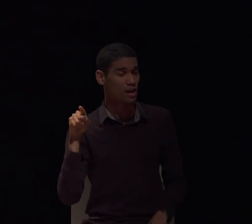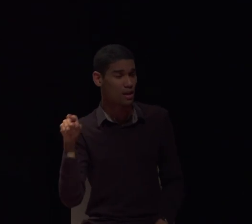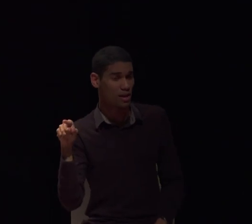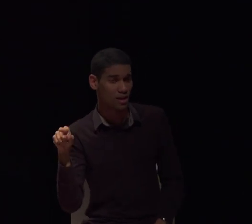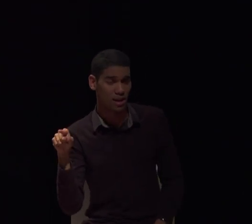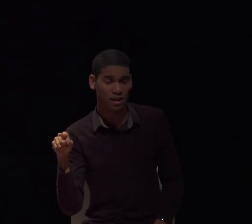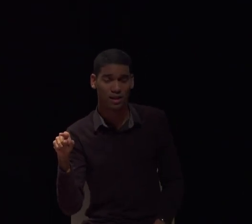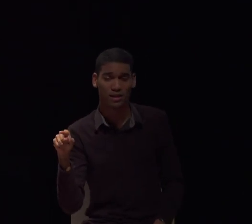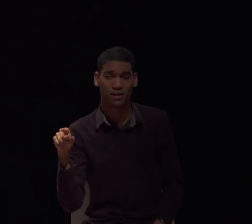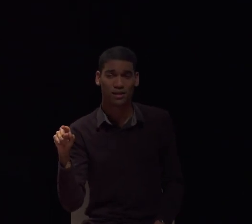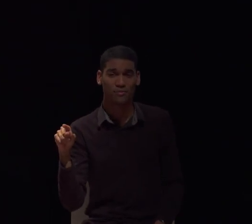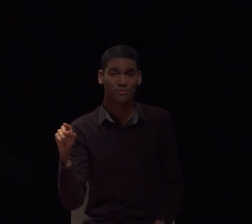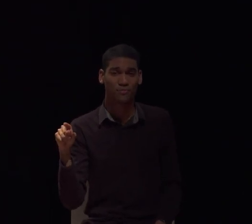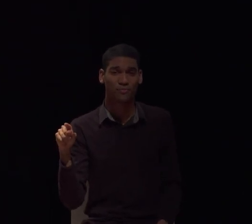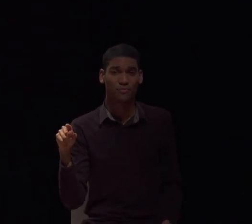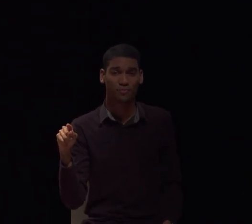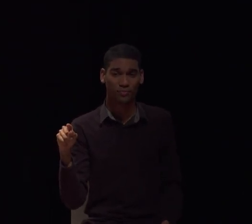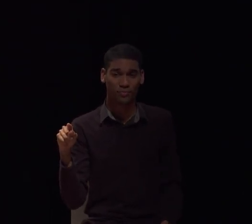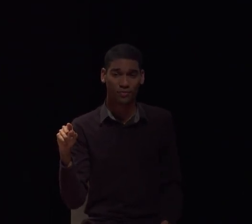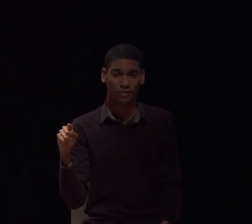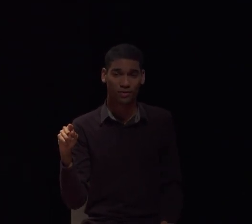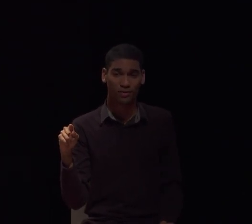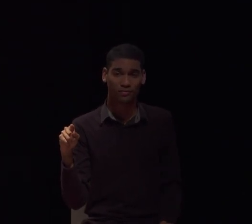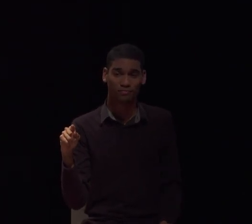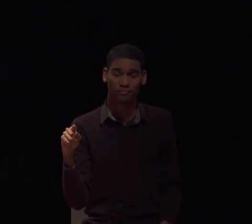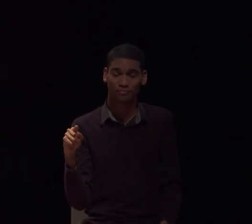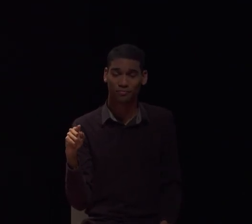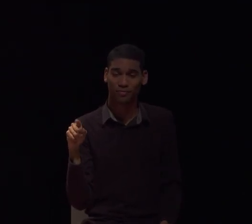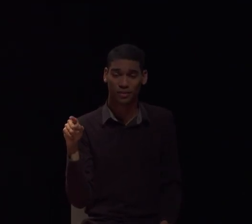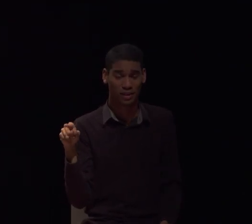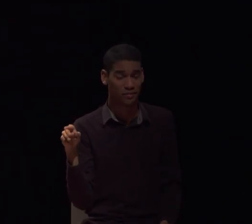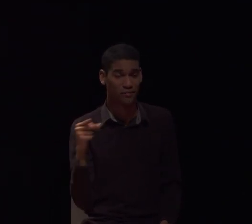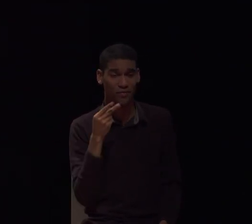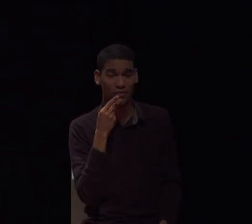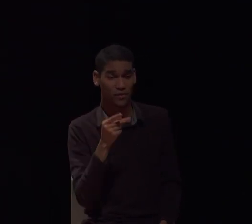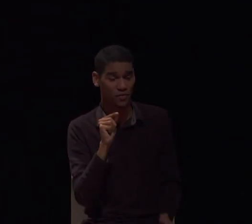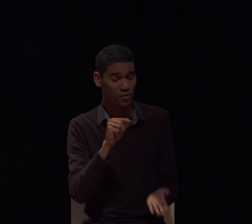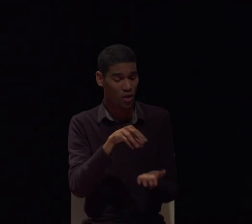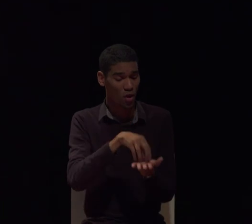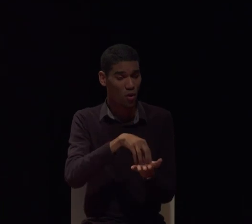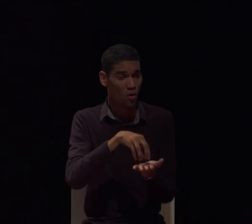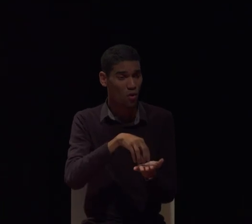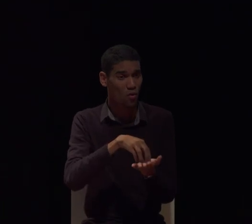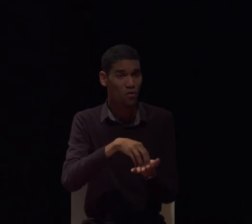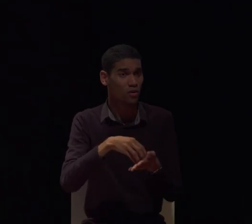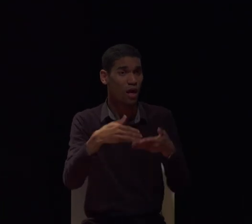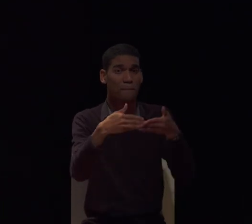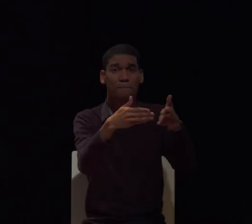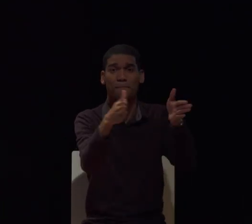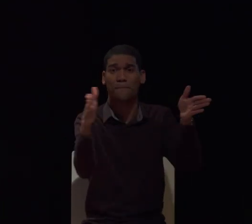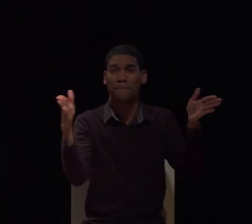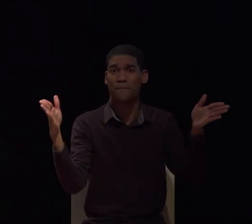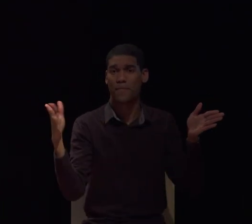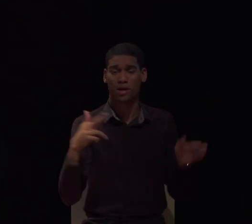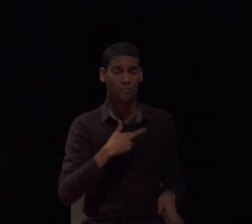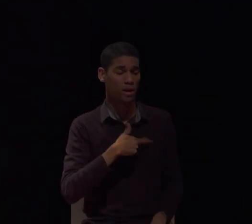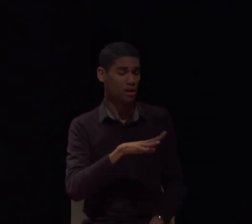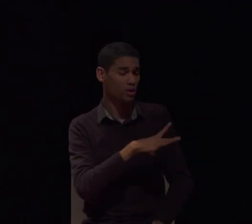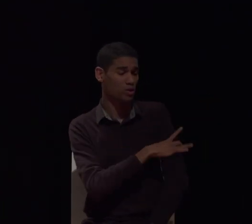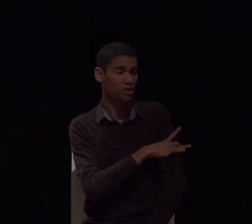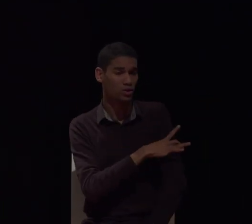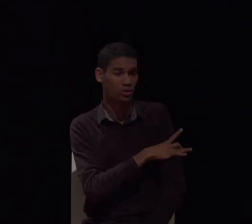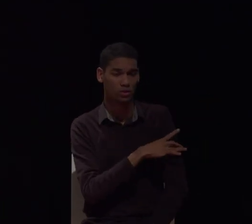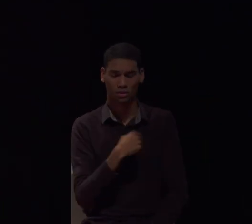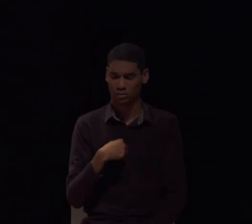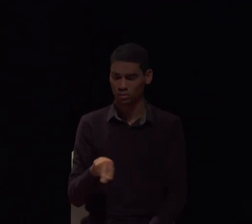é que esse centro ele fosse aberto a todos os candomblés é lógico que essa pessoa tenha